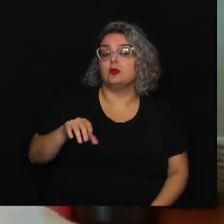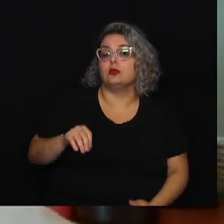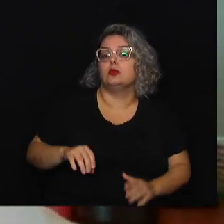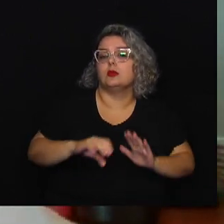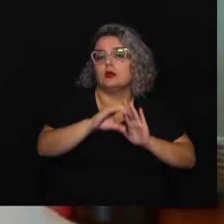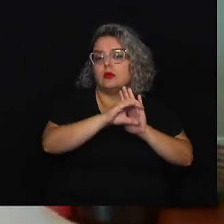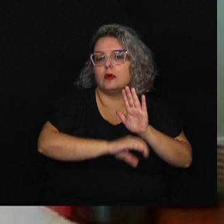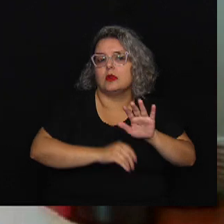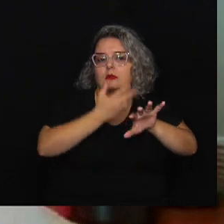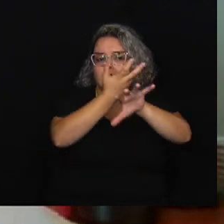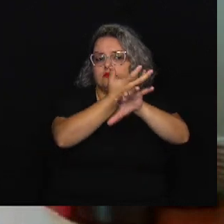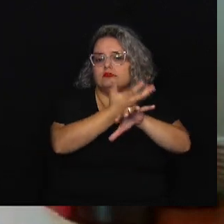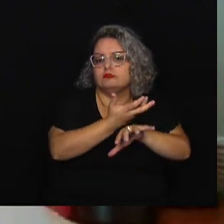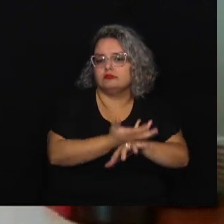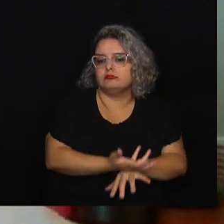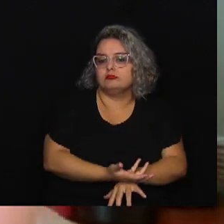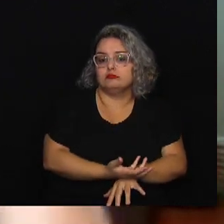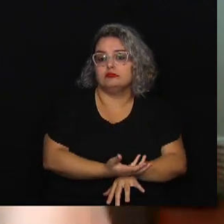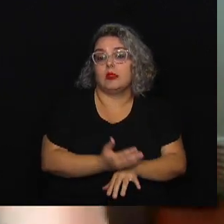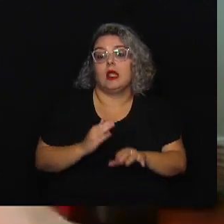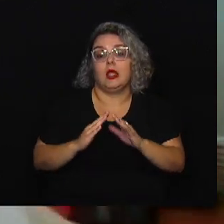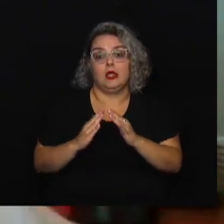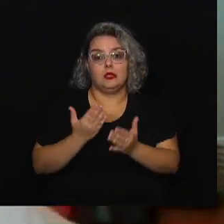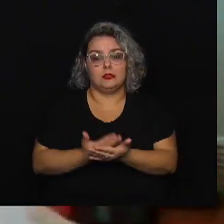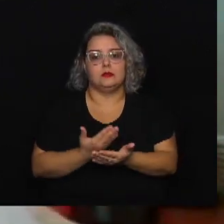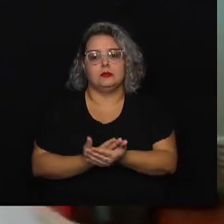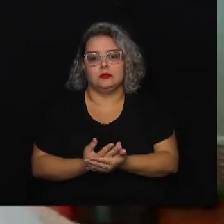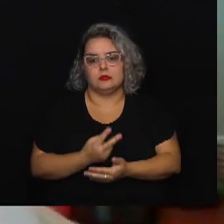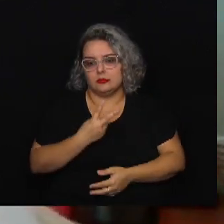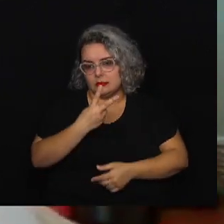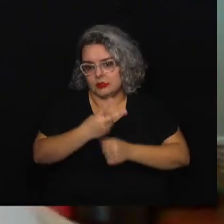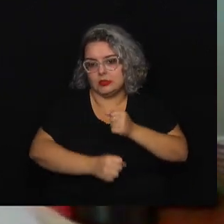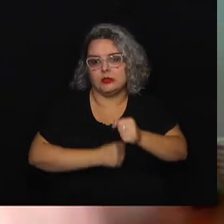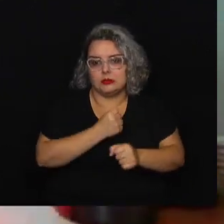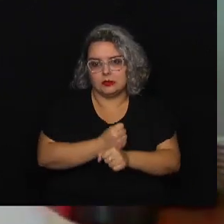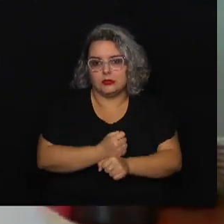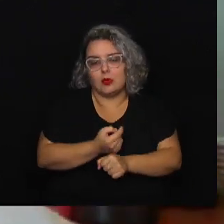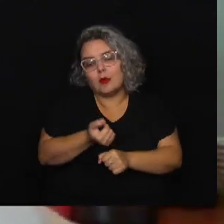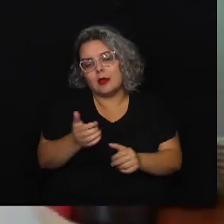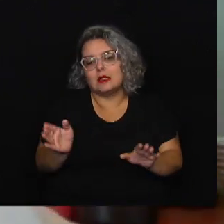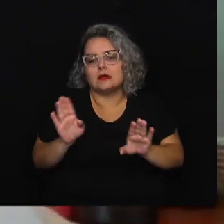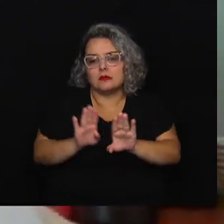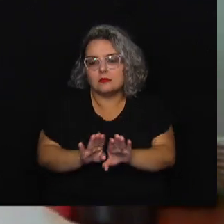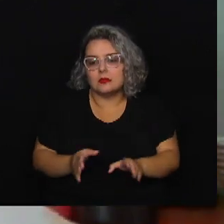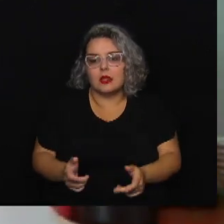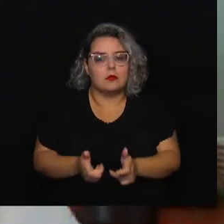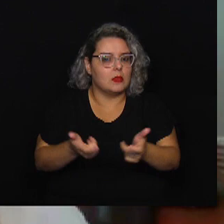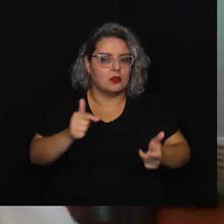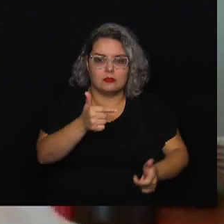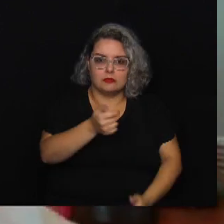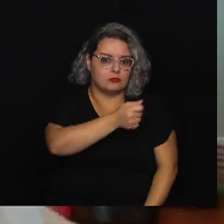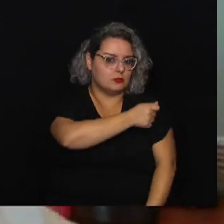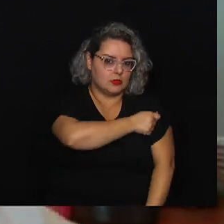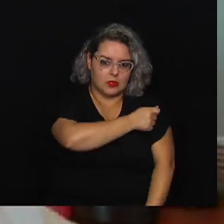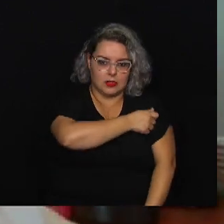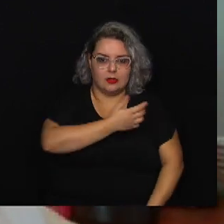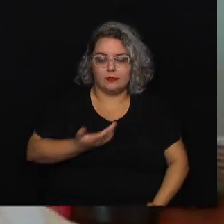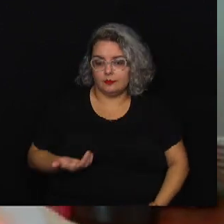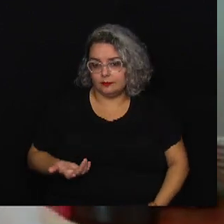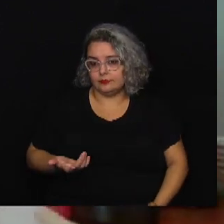escola ficou 2 anos praticamente fechada, a maioria não teve aula,